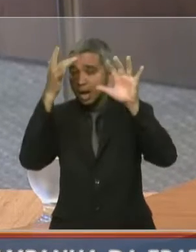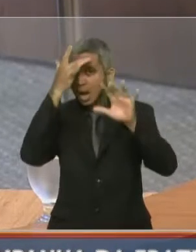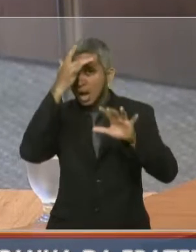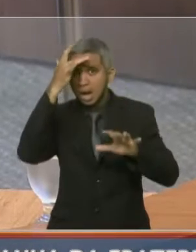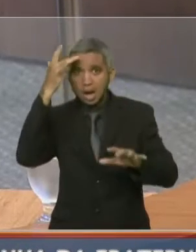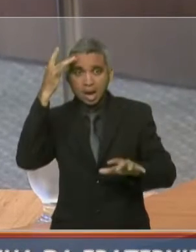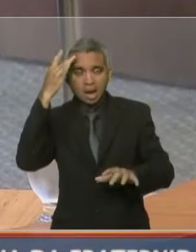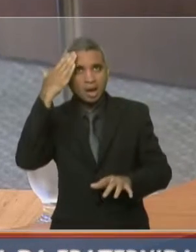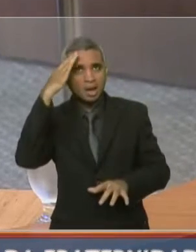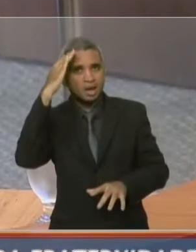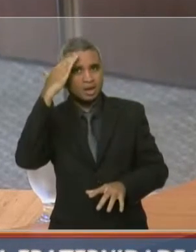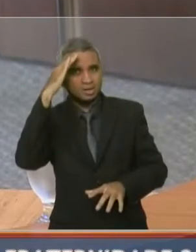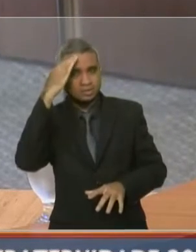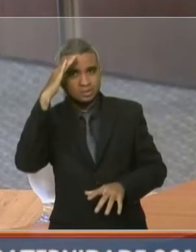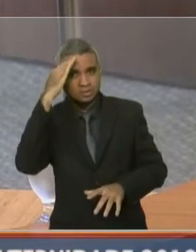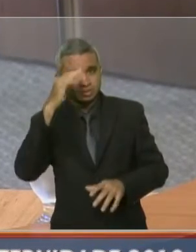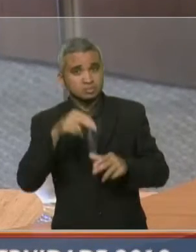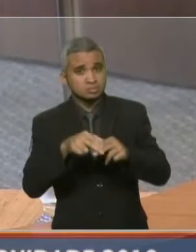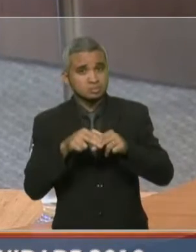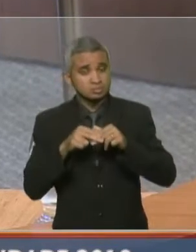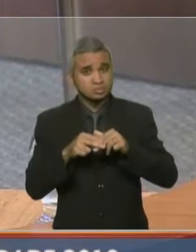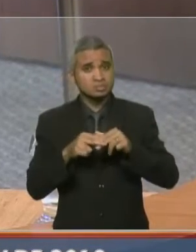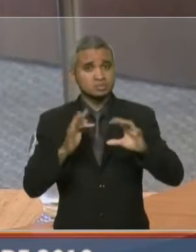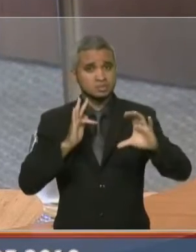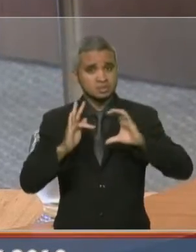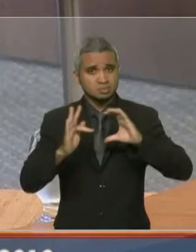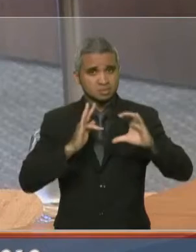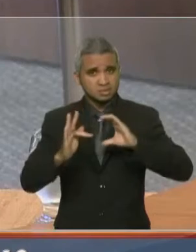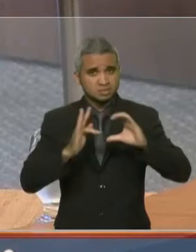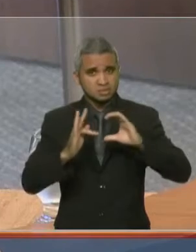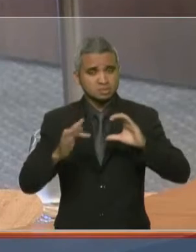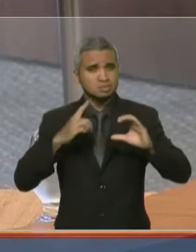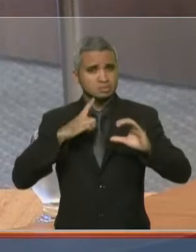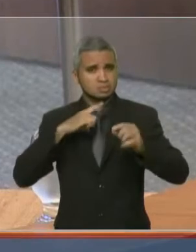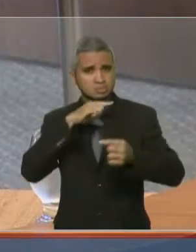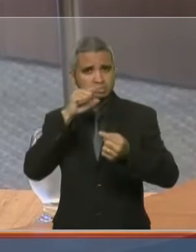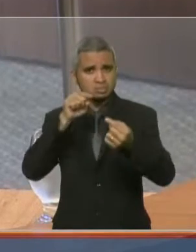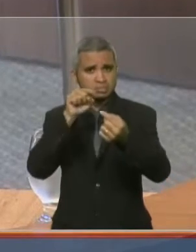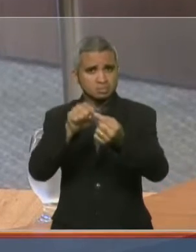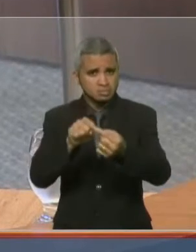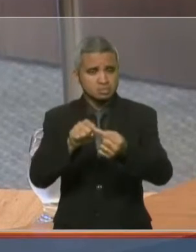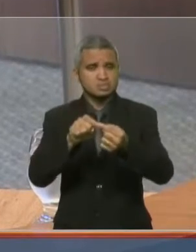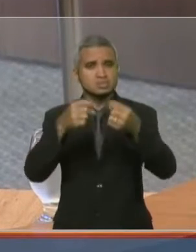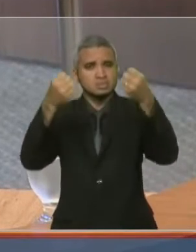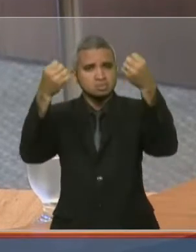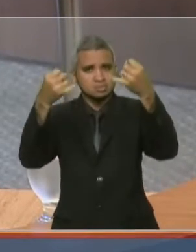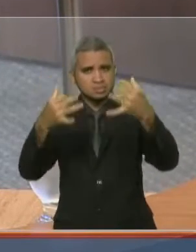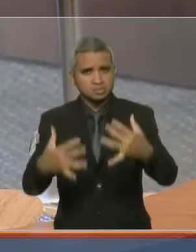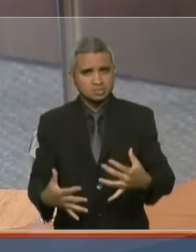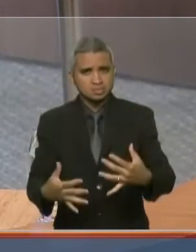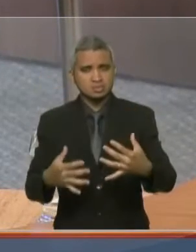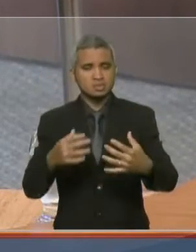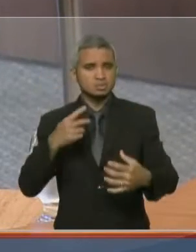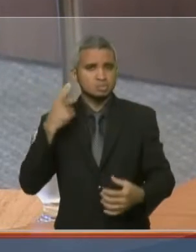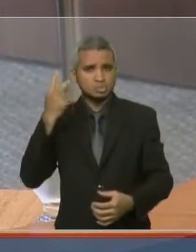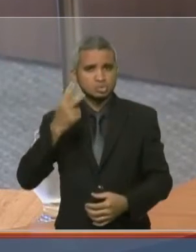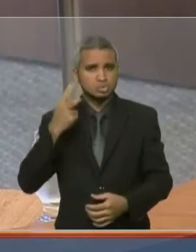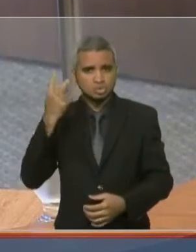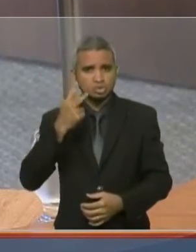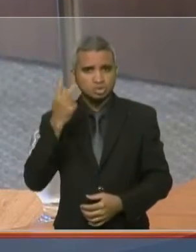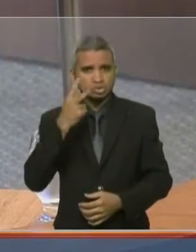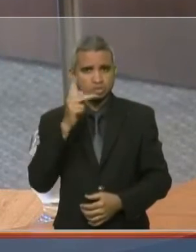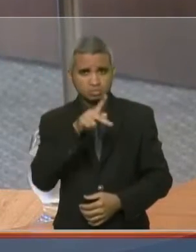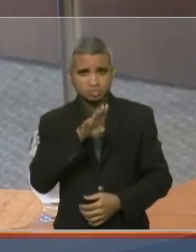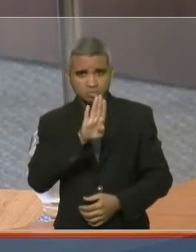com muita clareza que as políticas públicas são ações discutidas. Por isso, nós estamos trazendo para